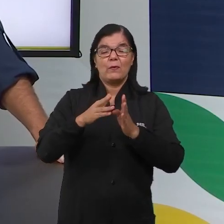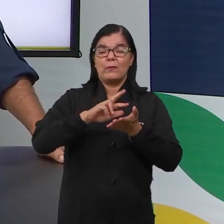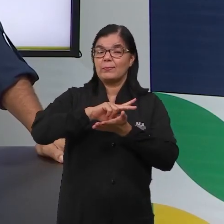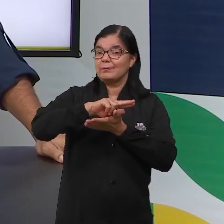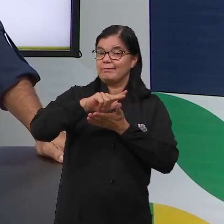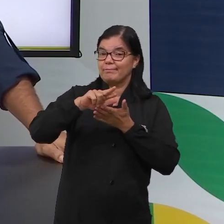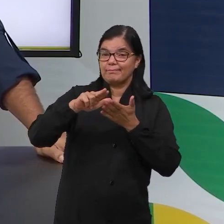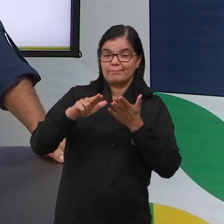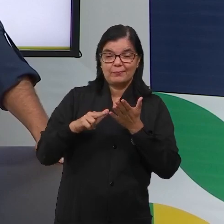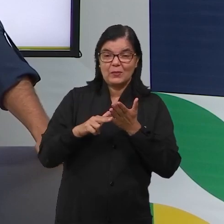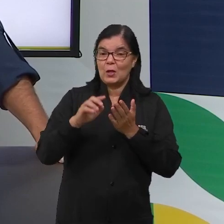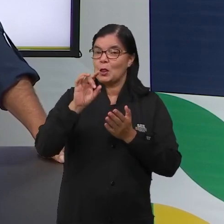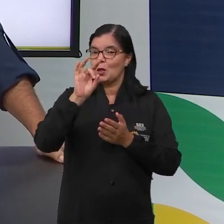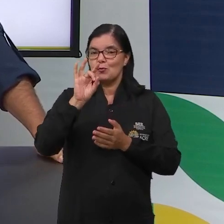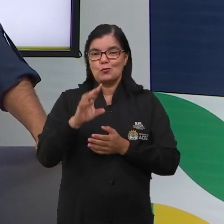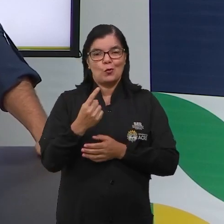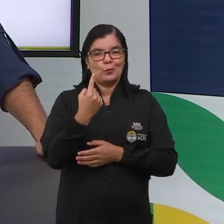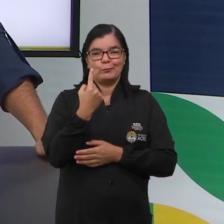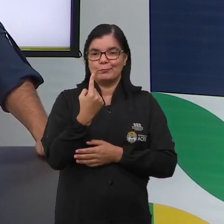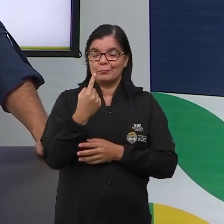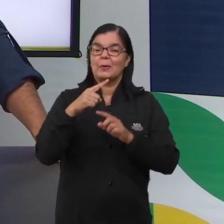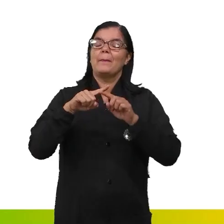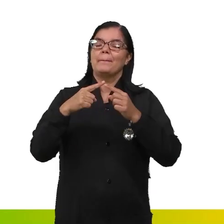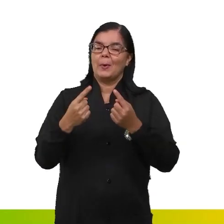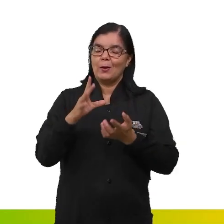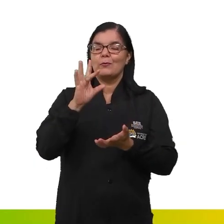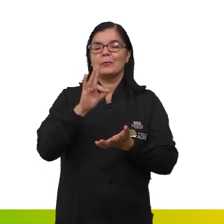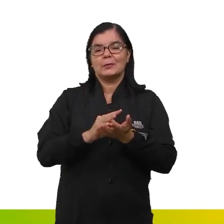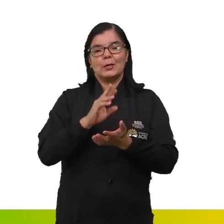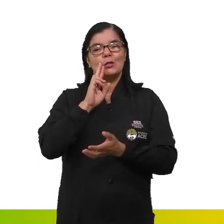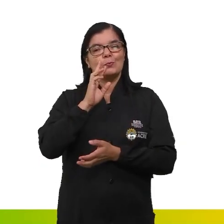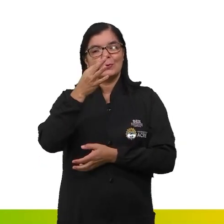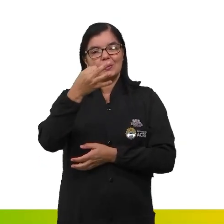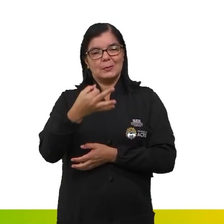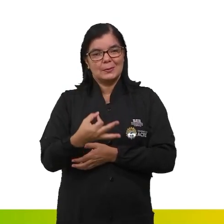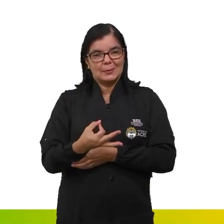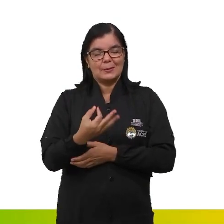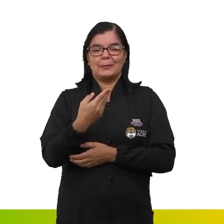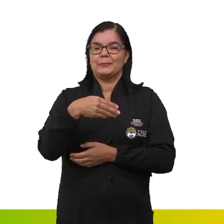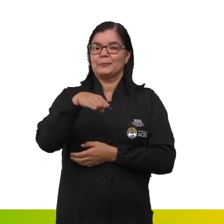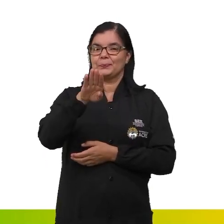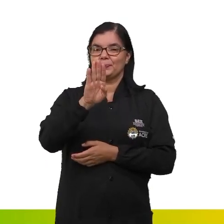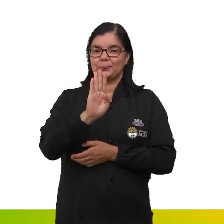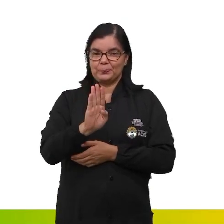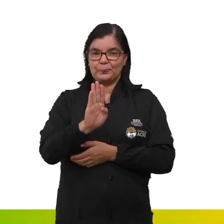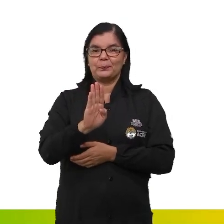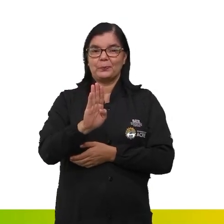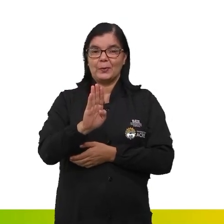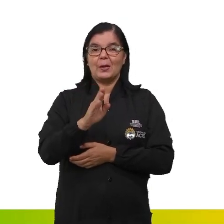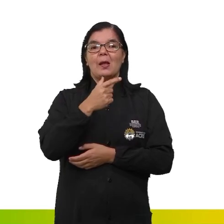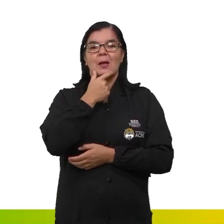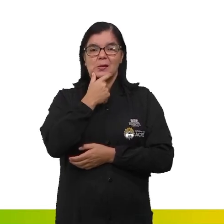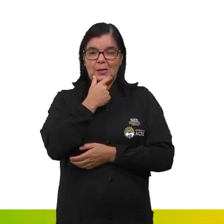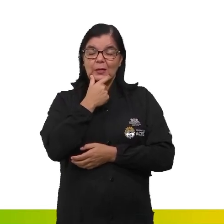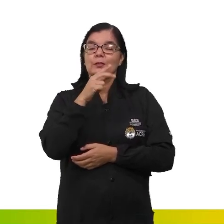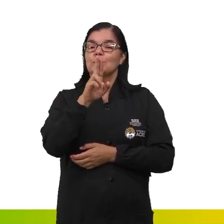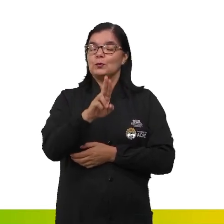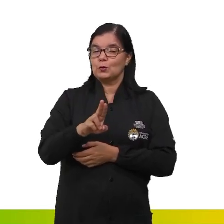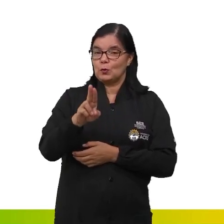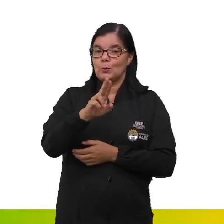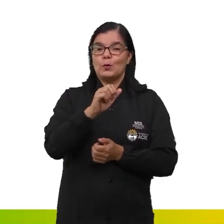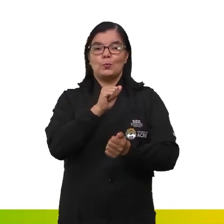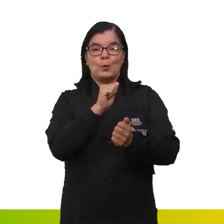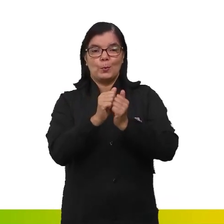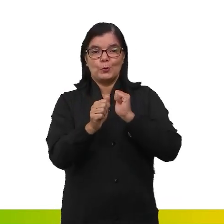caramba, não é só naquela. Então, realmente, o nosso gabarito é a alternativa B. Isso mesmo, a língua inglesa é amplamente utilizada no